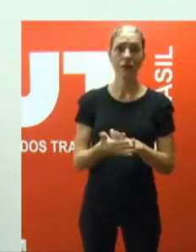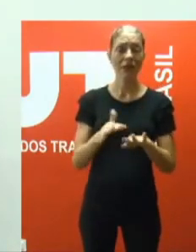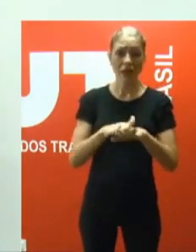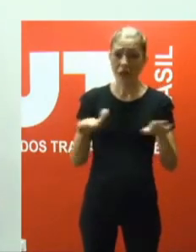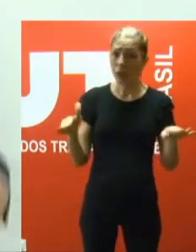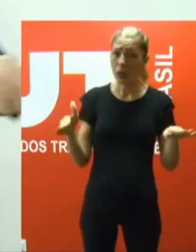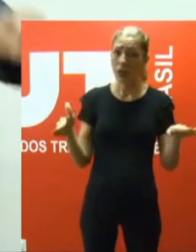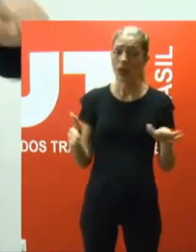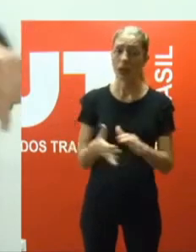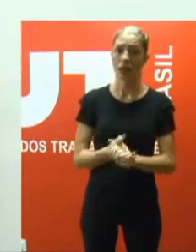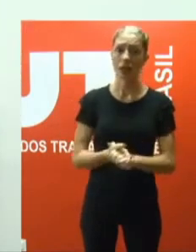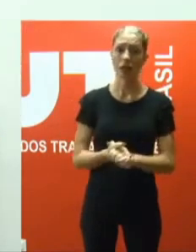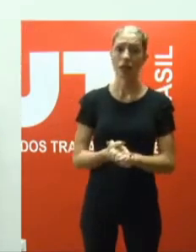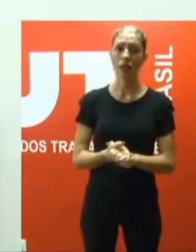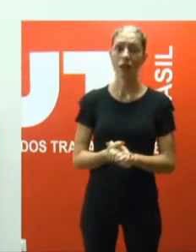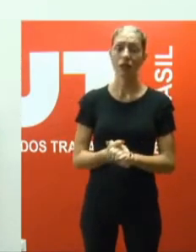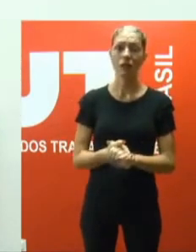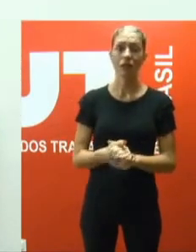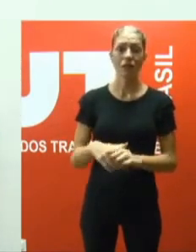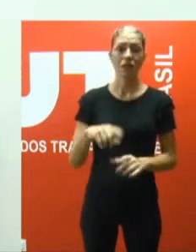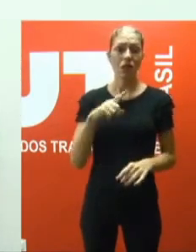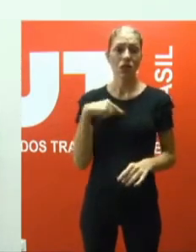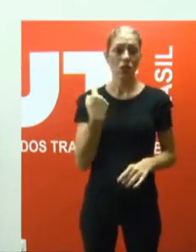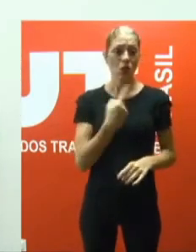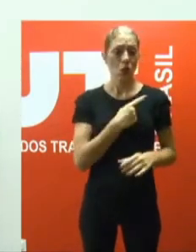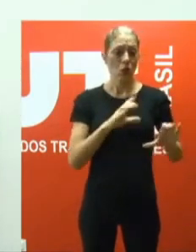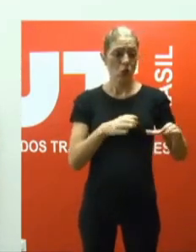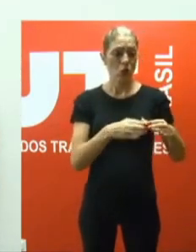Acabaram. E gente do nosso meio favorável.